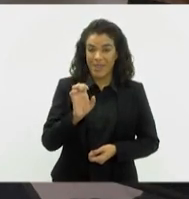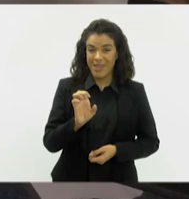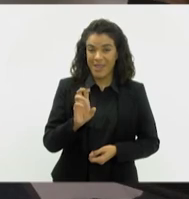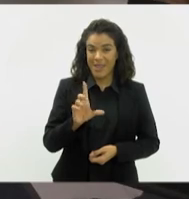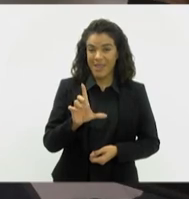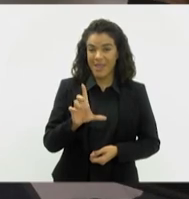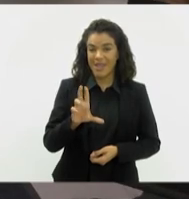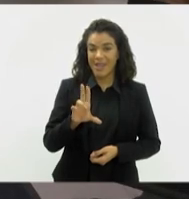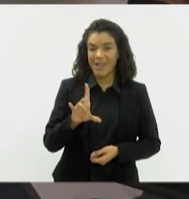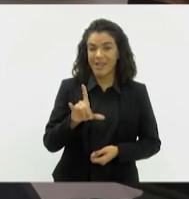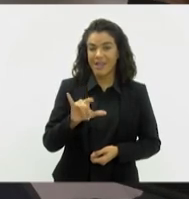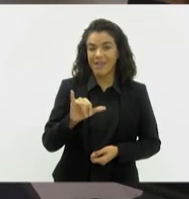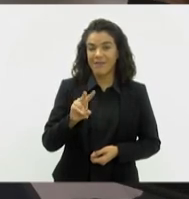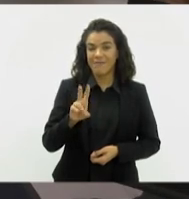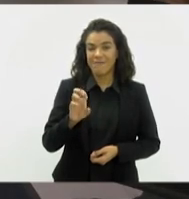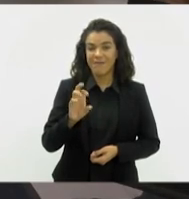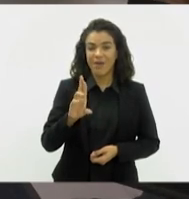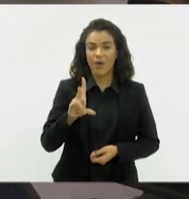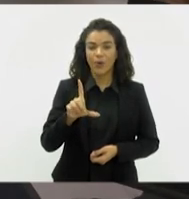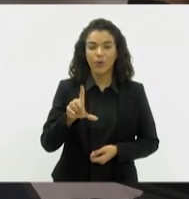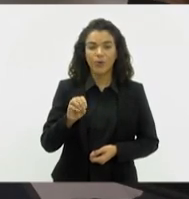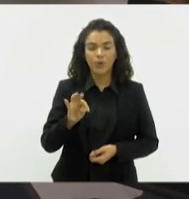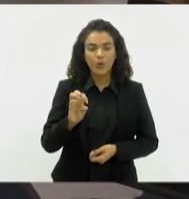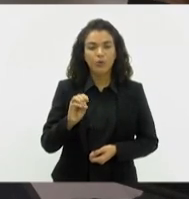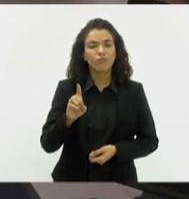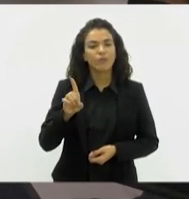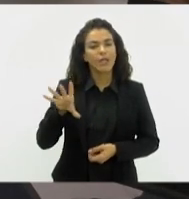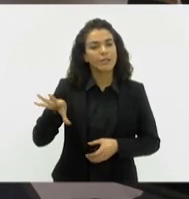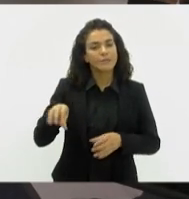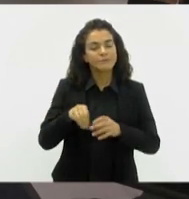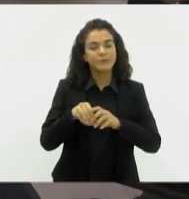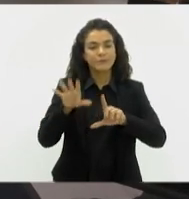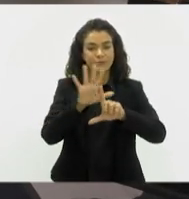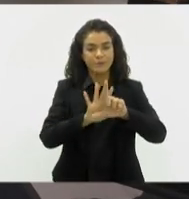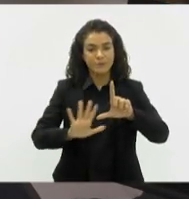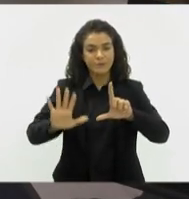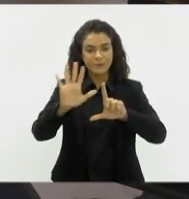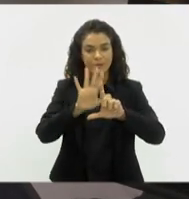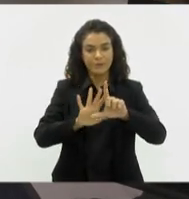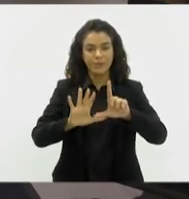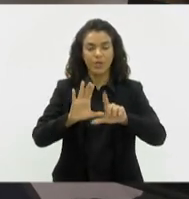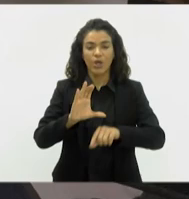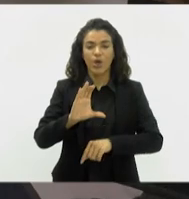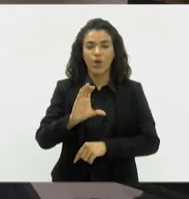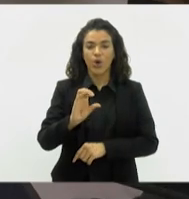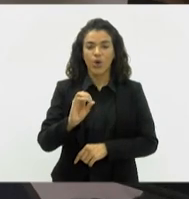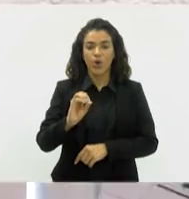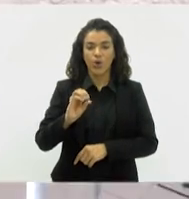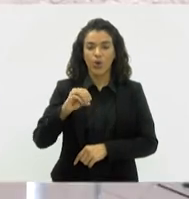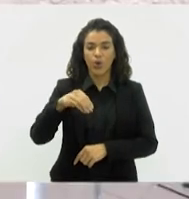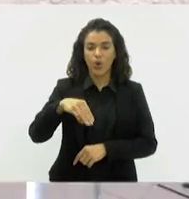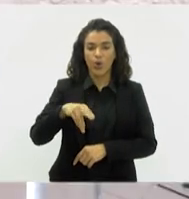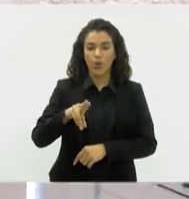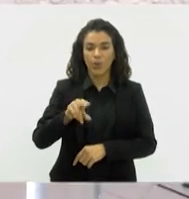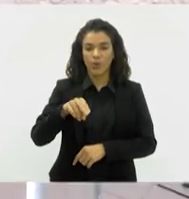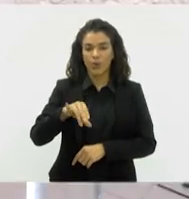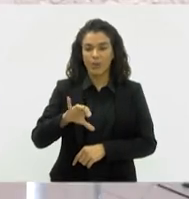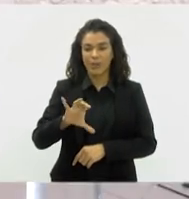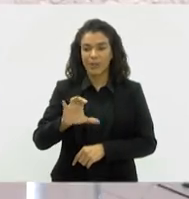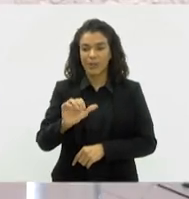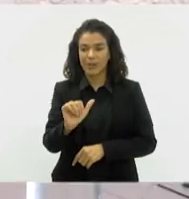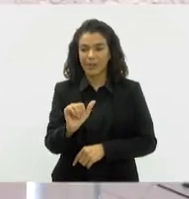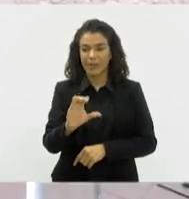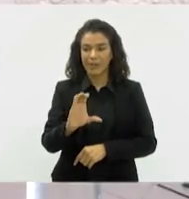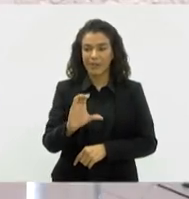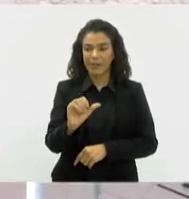comentar um pouco da plataforma que ele está envolvido na construção, que é o Comunica Cárcere. Ele não é um trabalho do mecanismo, é